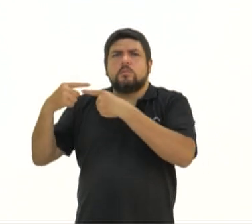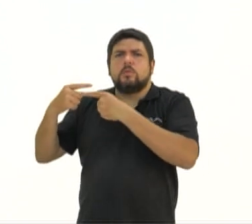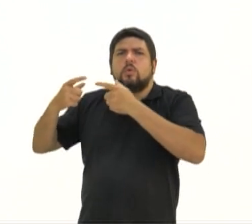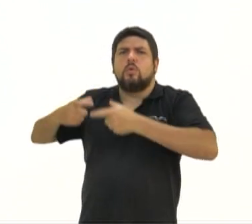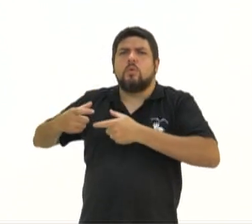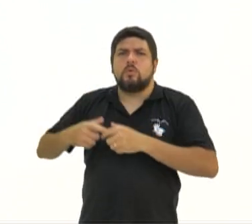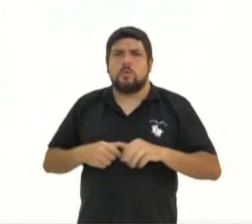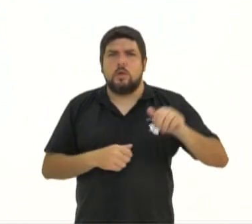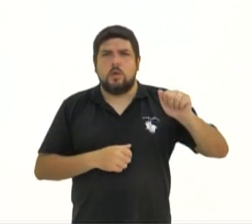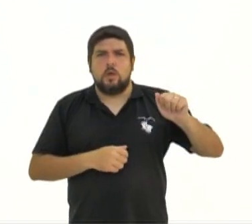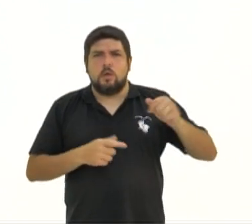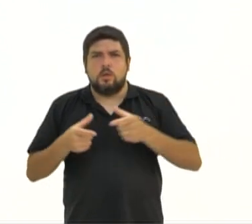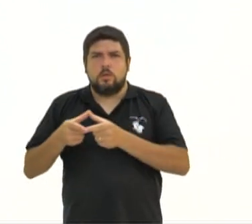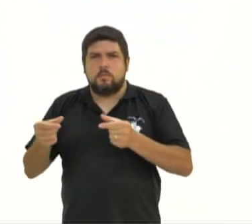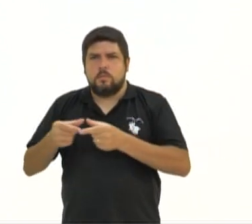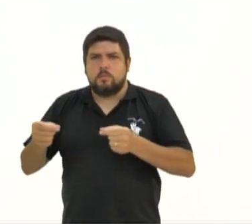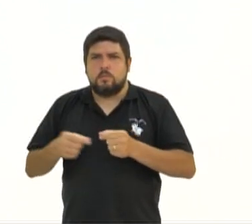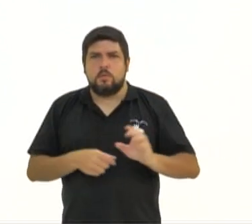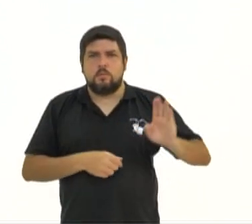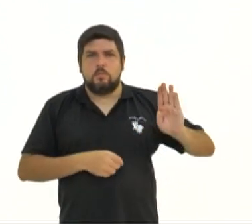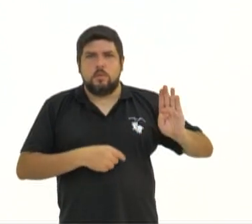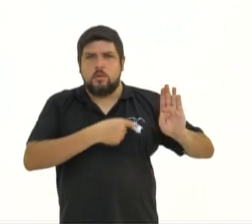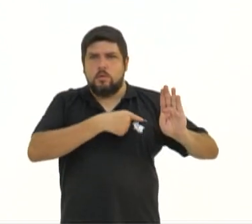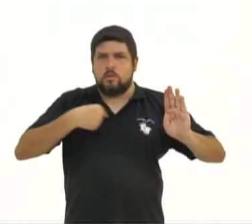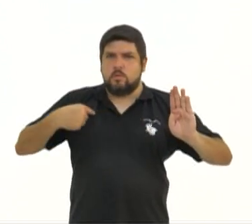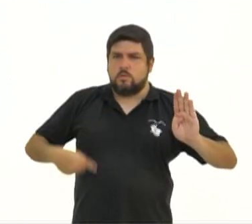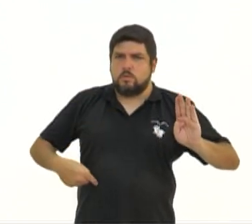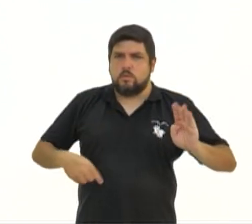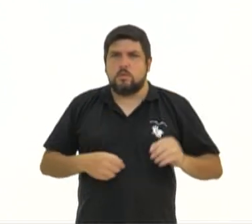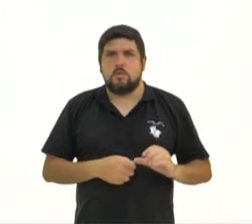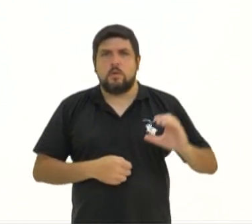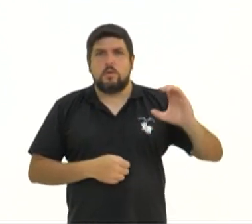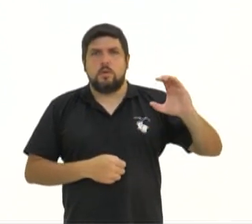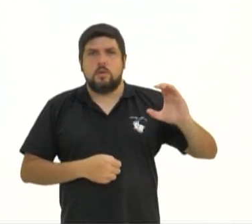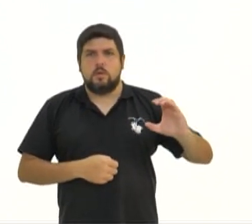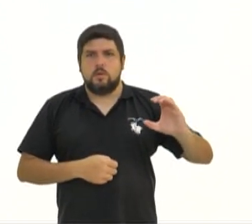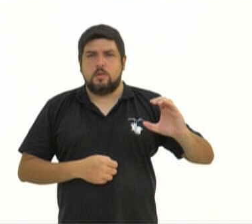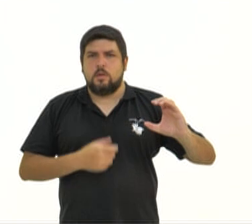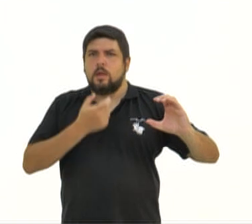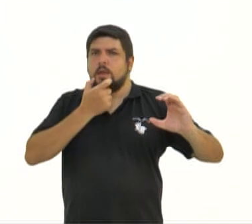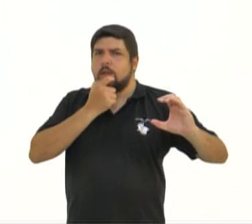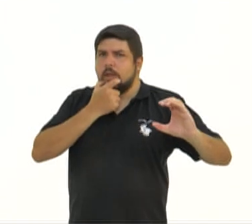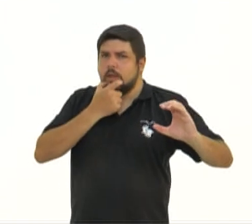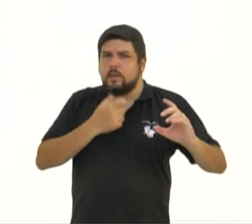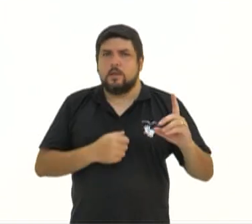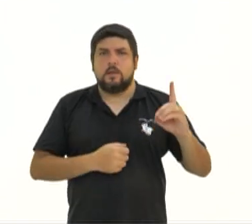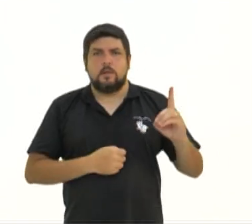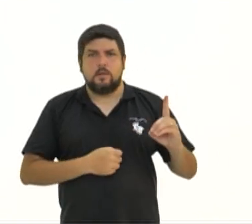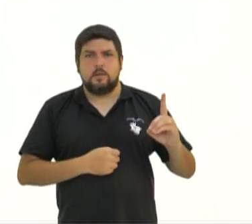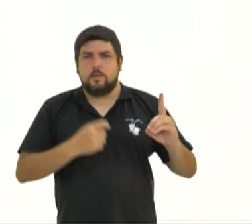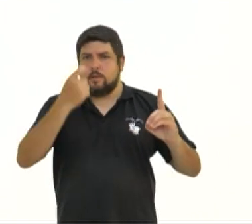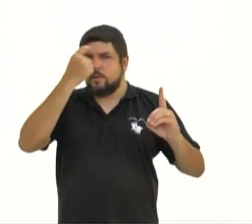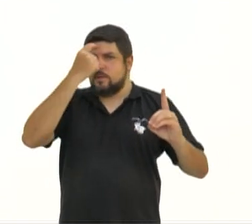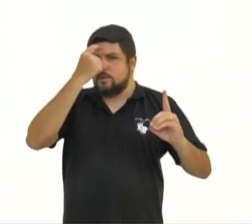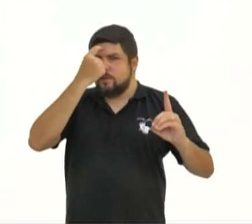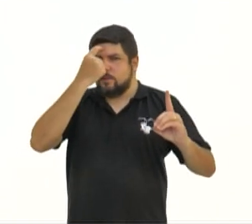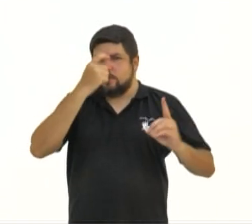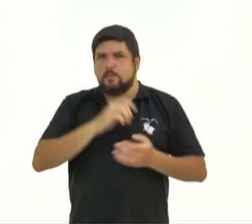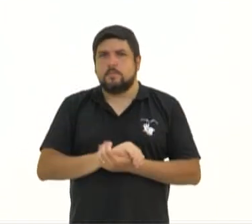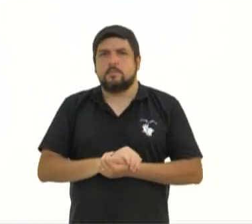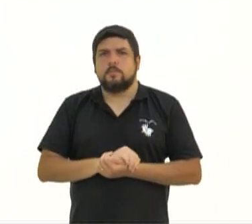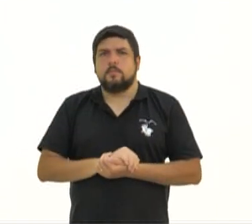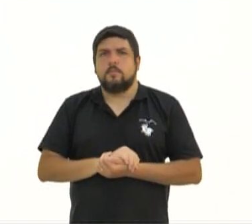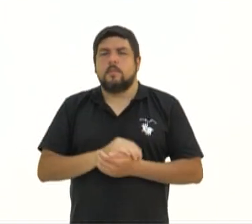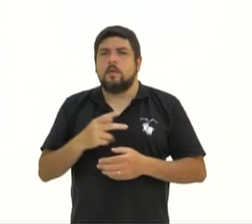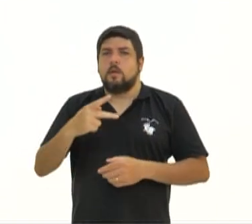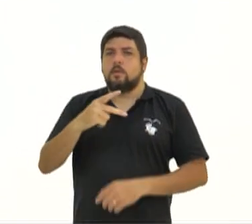japonesa, letra B, origem chinesa, letra C, origem inglesa, ou letra D, origem indiana. Então aqui nós falamos